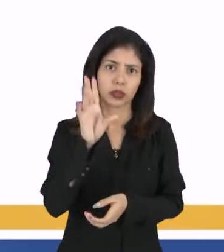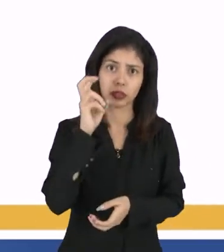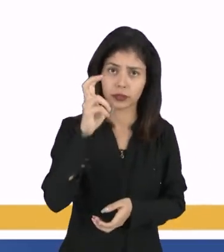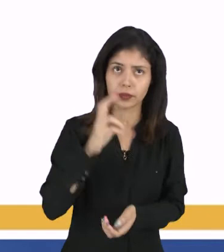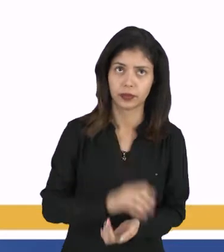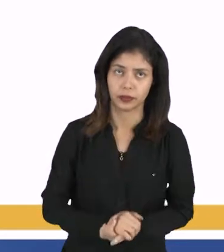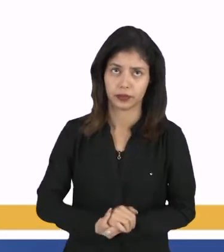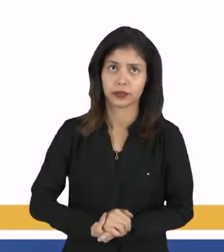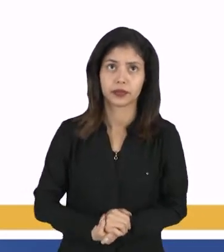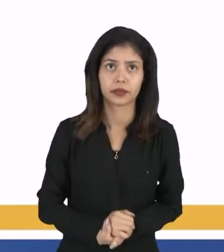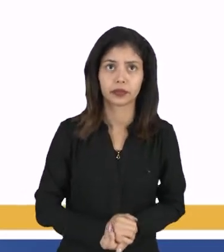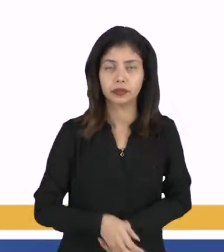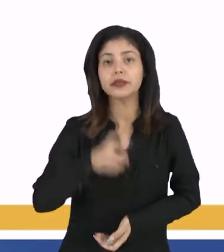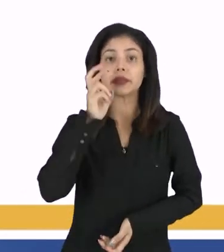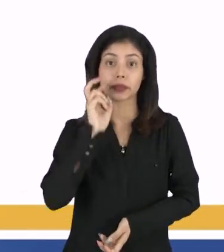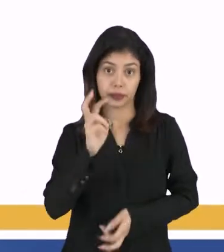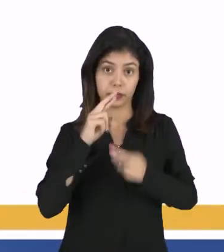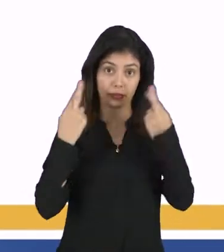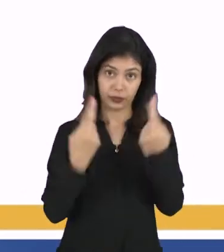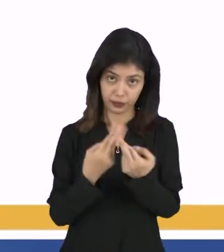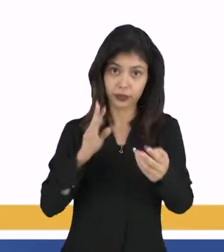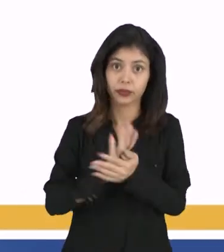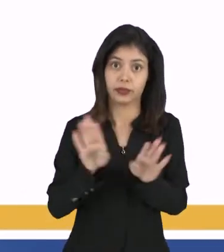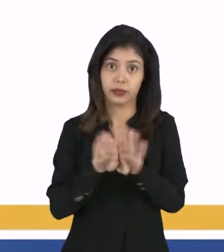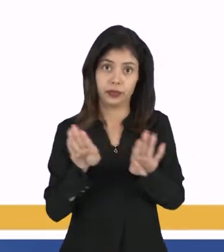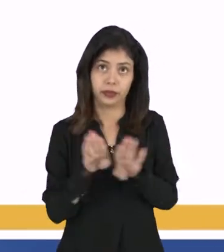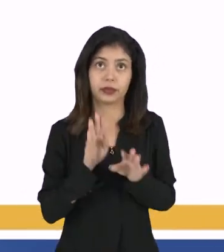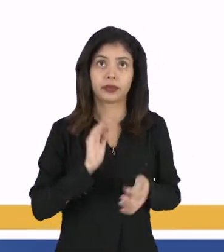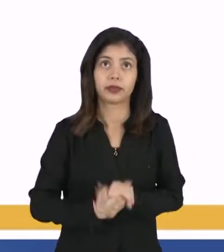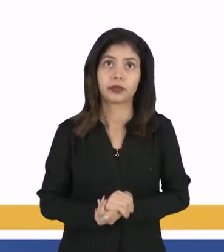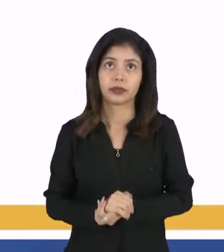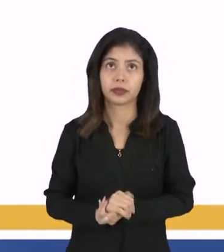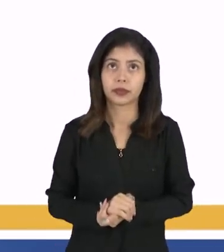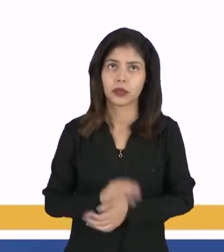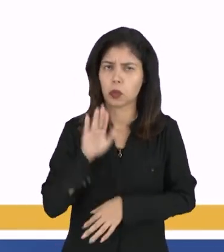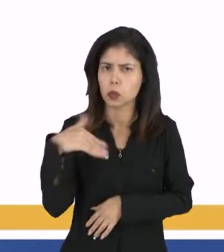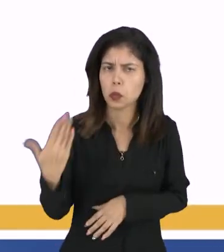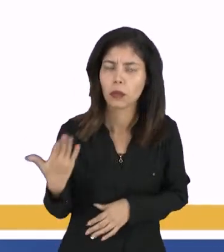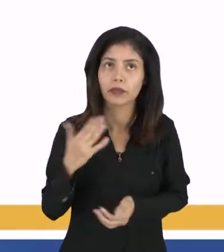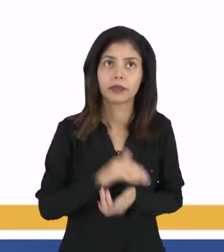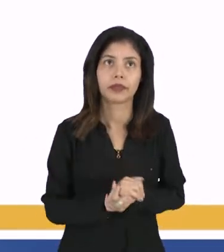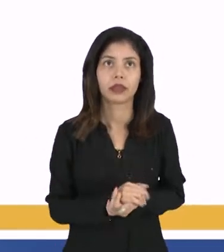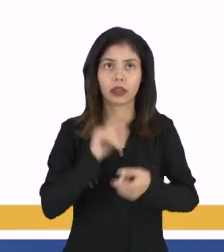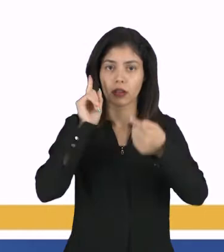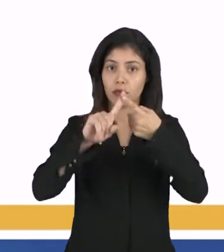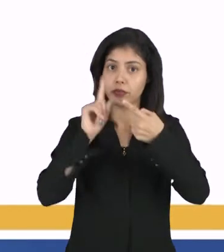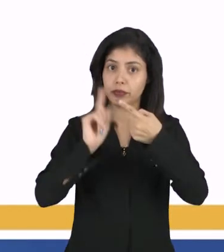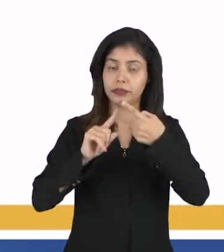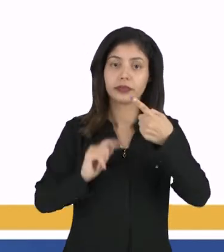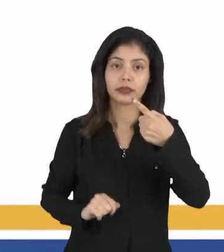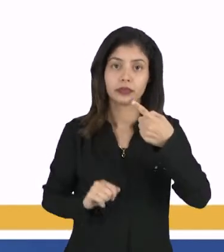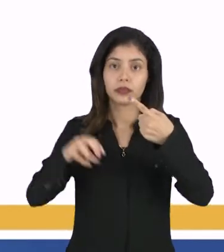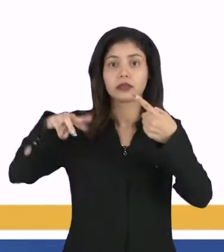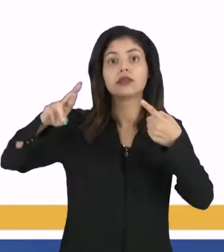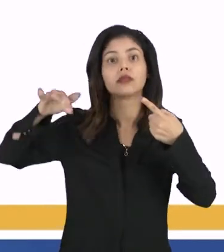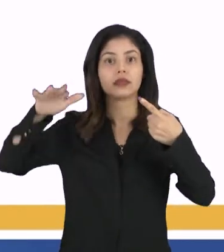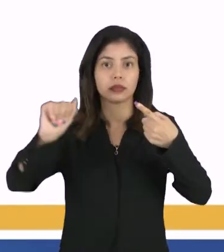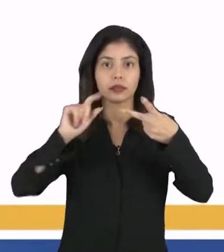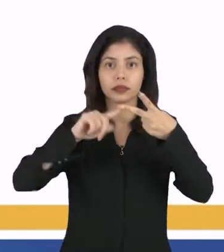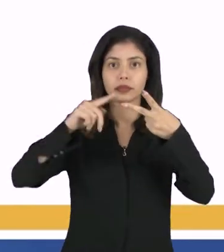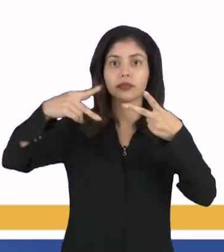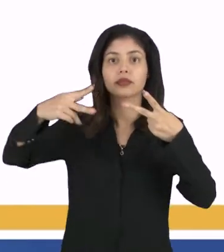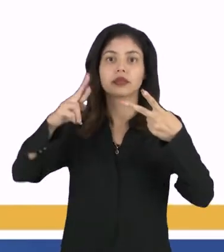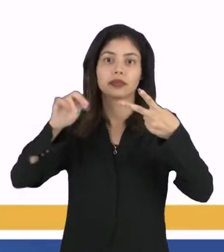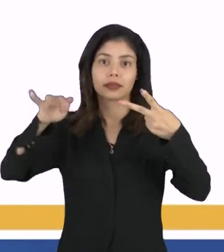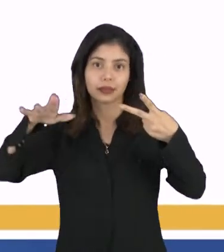5 reinos, né? São os 5 reinos dos seres vivos que nós chamamos. Quem são esses 5 reinos? Reino Monera,